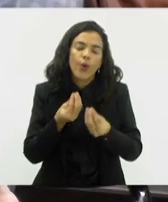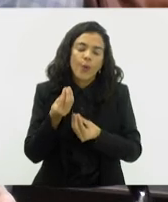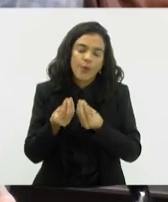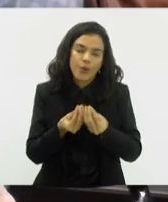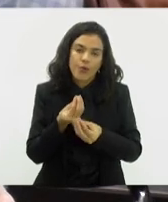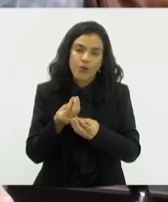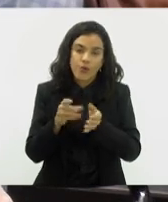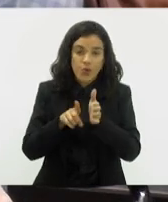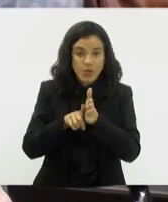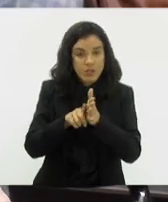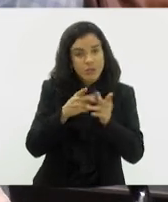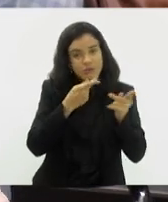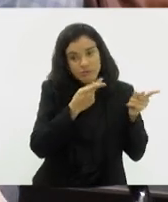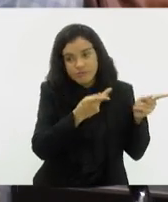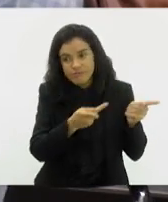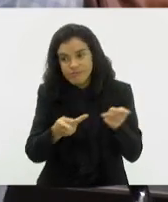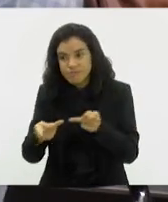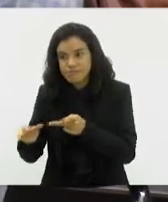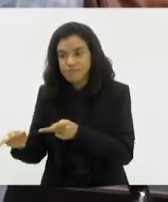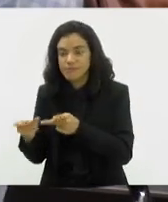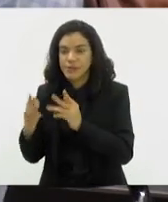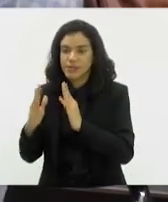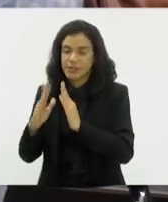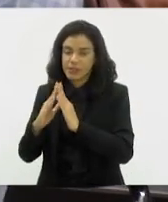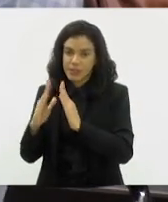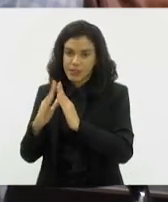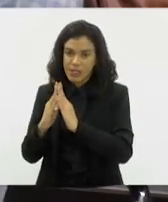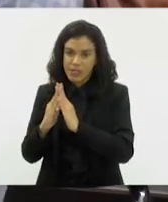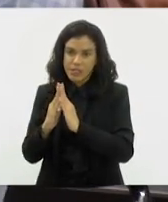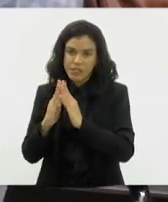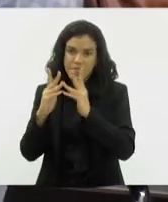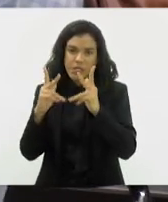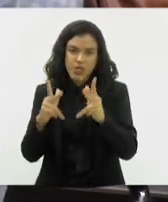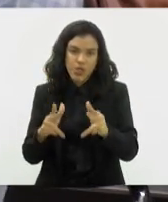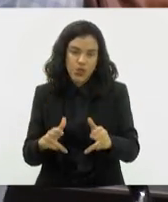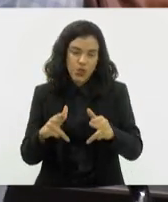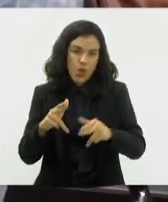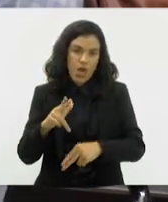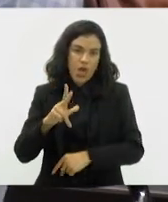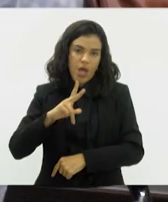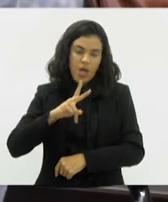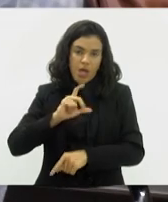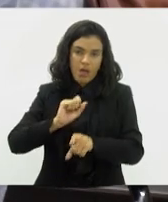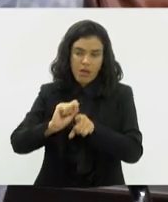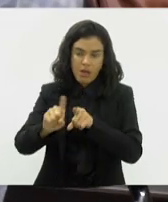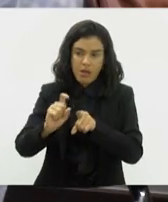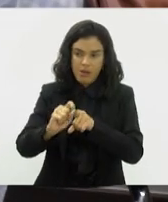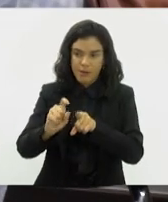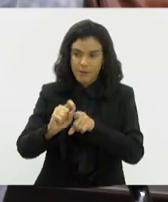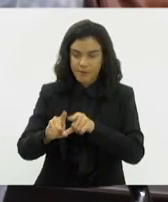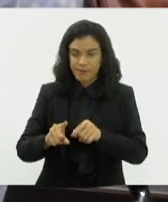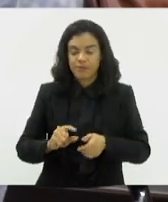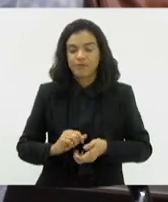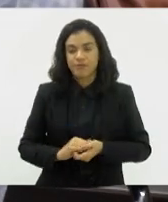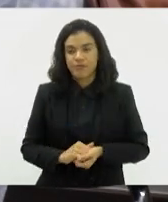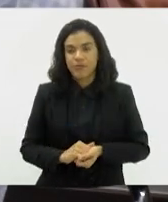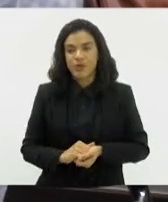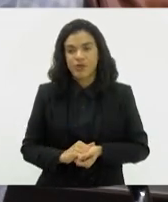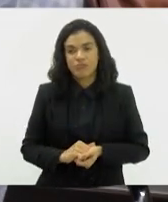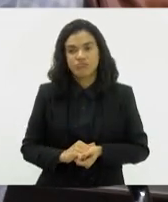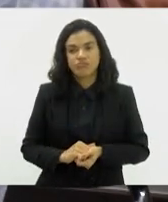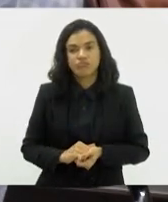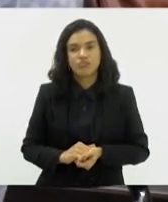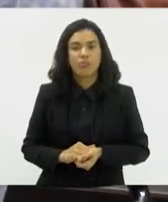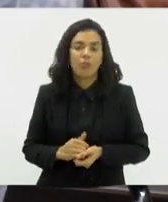exame domiciliar, como hoje já se faz em larga escala na rede privada. Então, só queria levantar esse debate, acho que o projeto